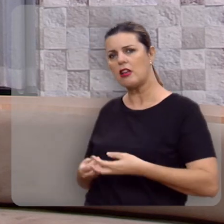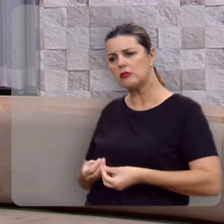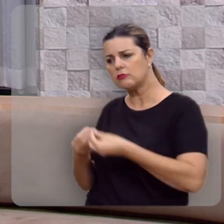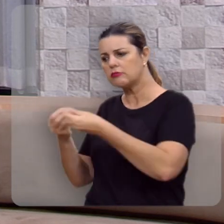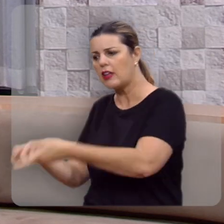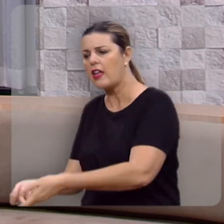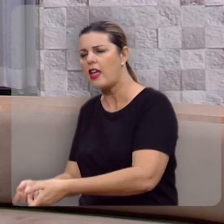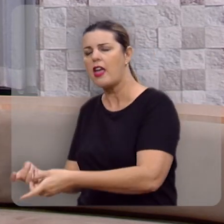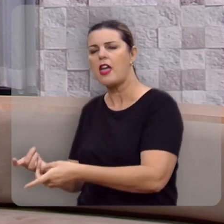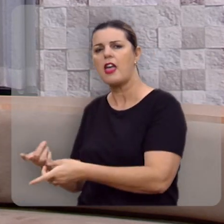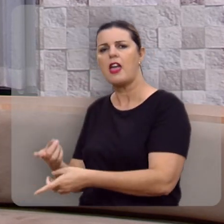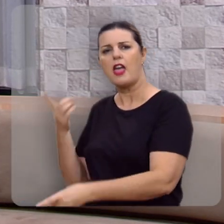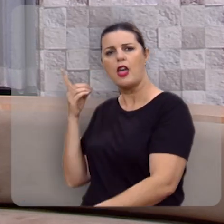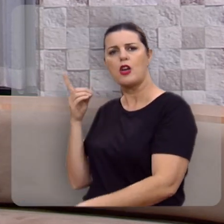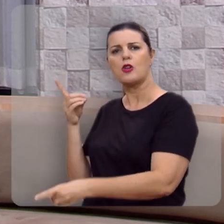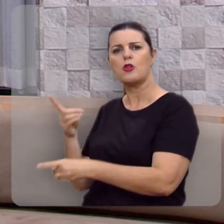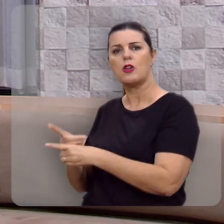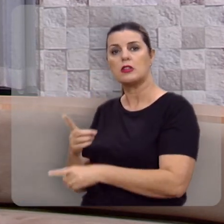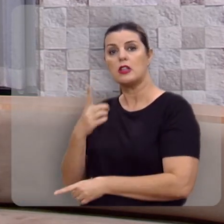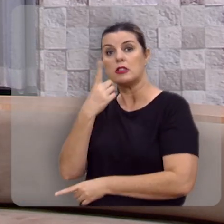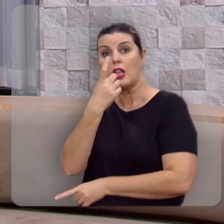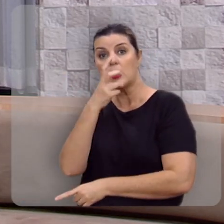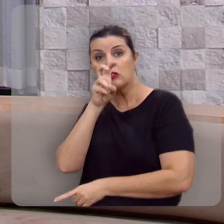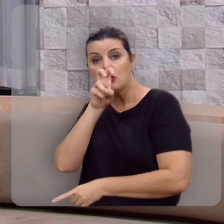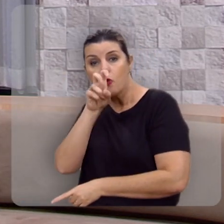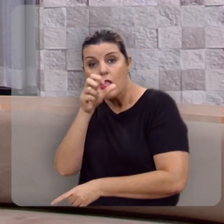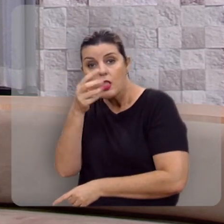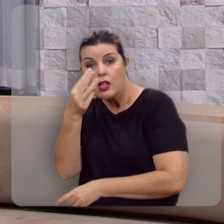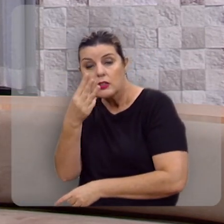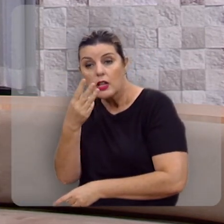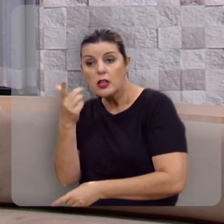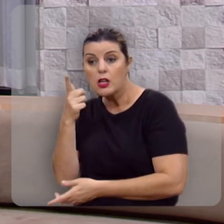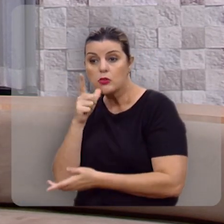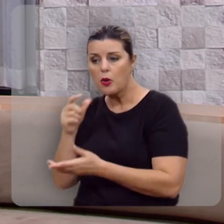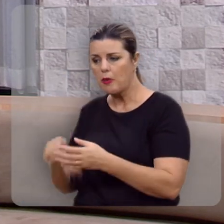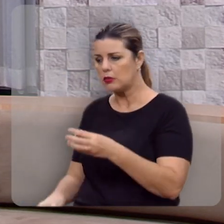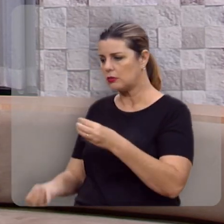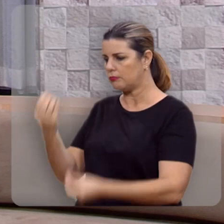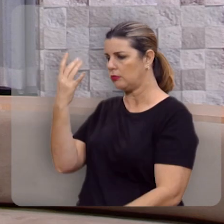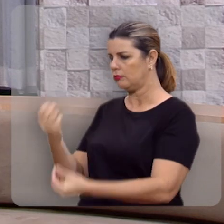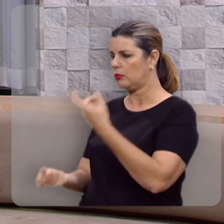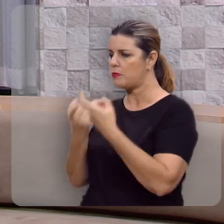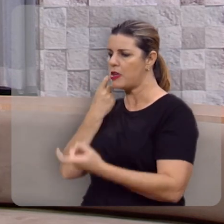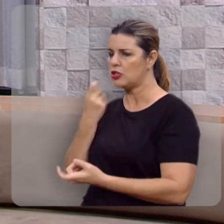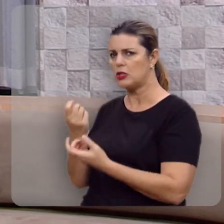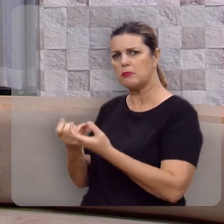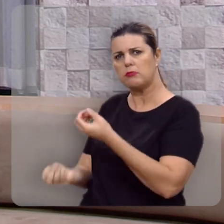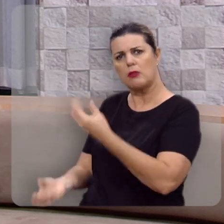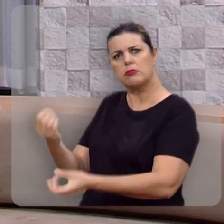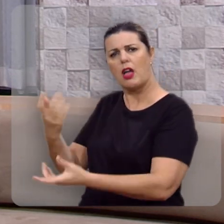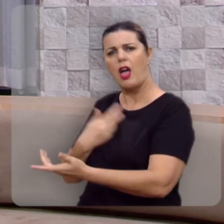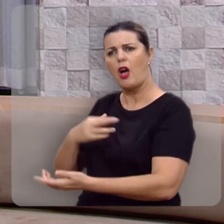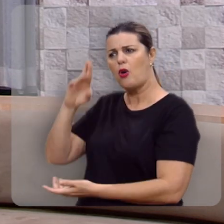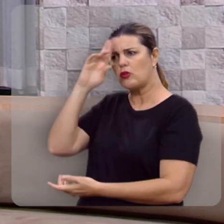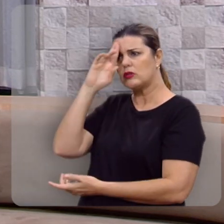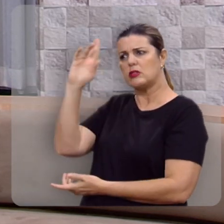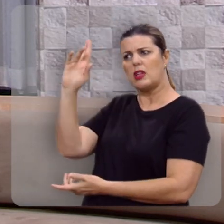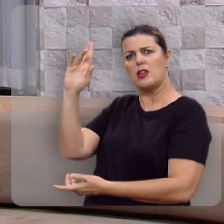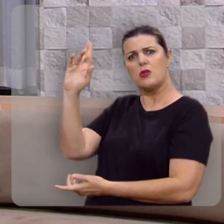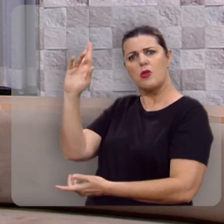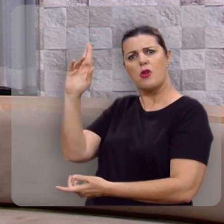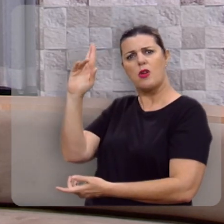redes, 153 grandes peixes começam a pular nas redes. E João disse, é o Senhor, Pedro, ele está aqui,